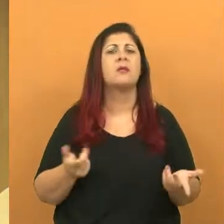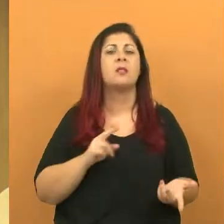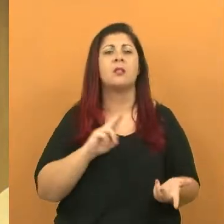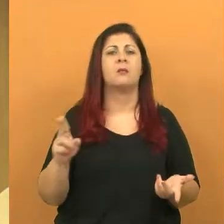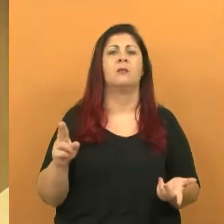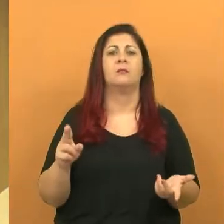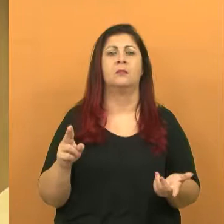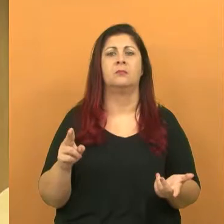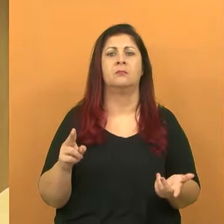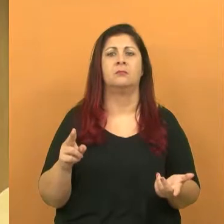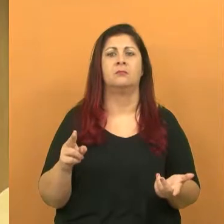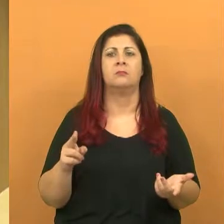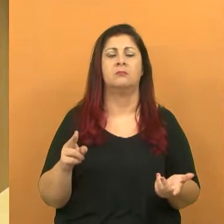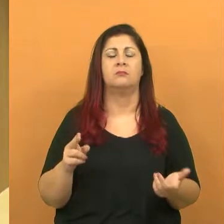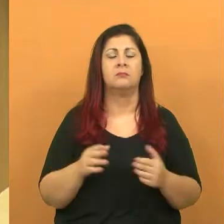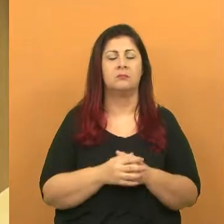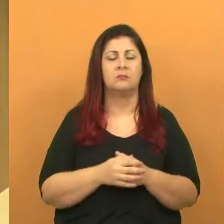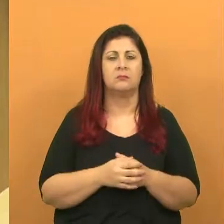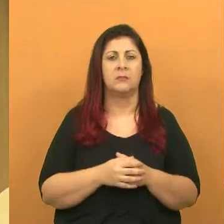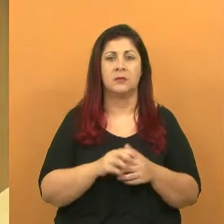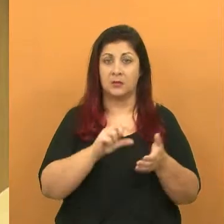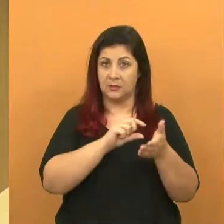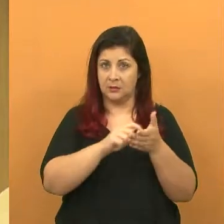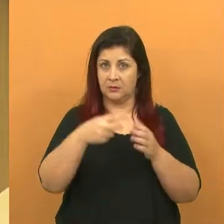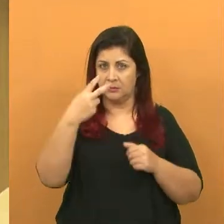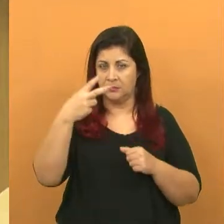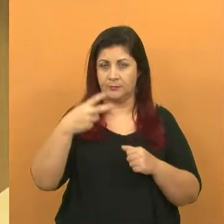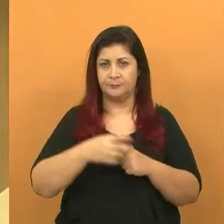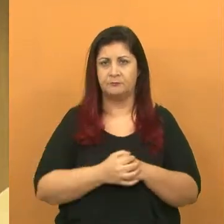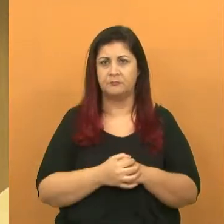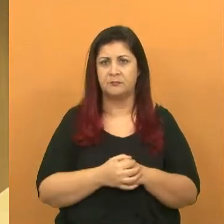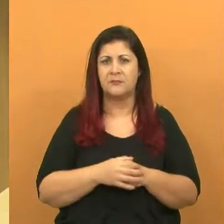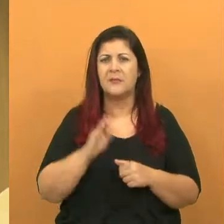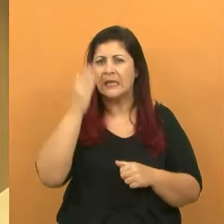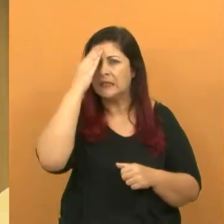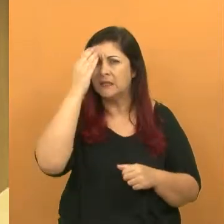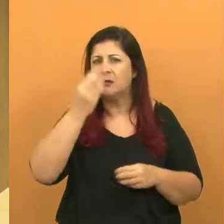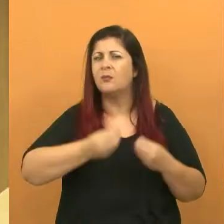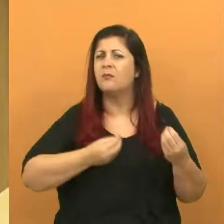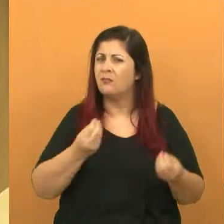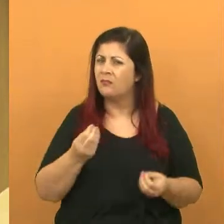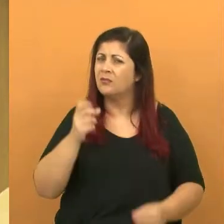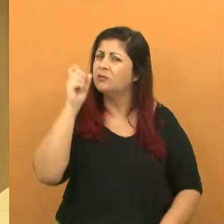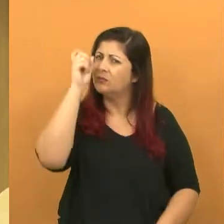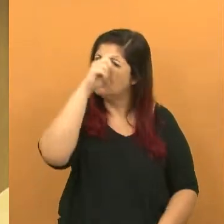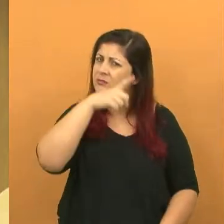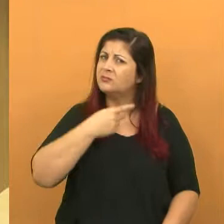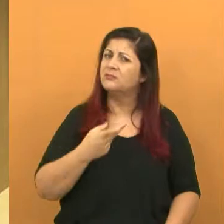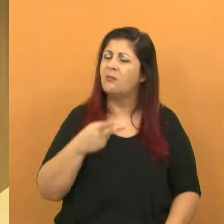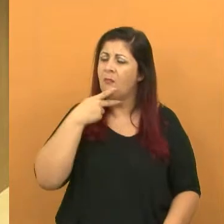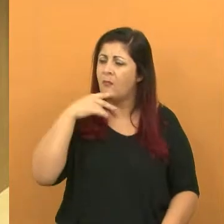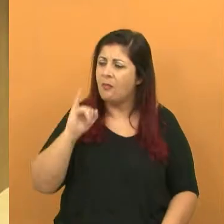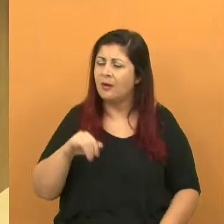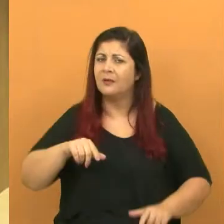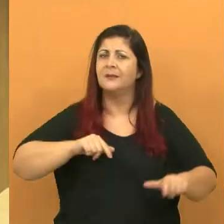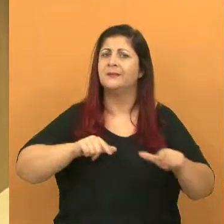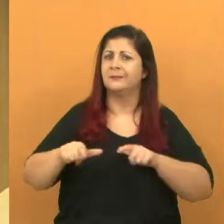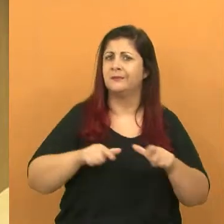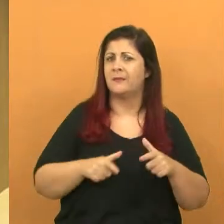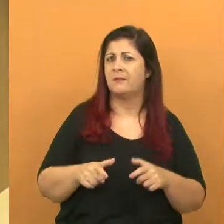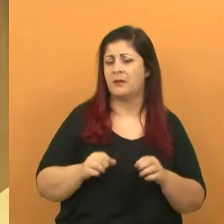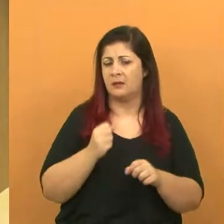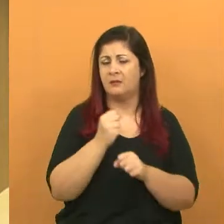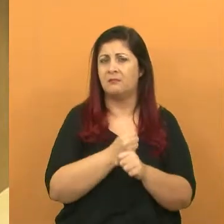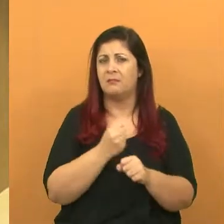nome? A segunda pergunta que eu faço é se ele sabe como foi difícil para o pai dele trabalhar e construir a